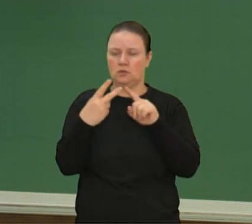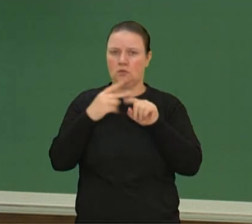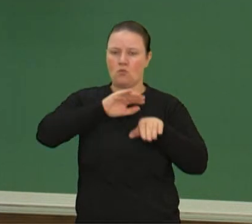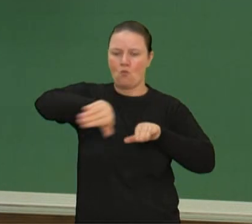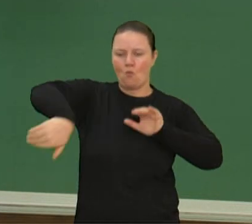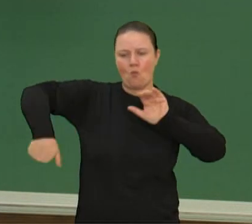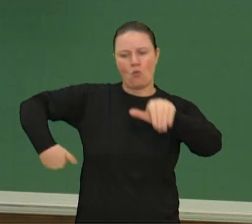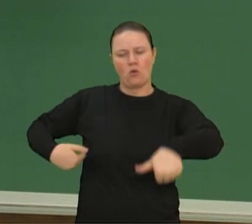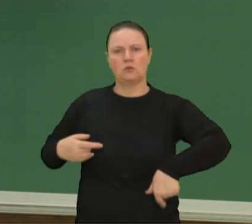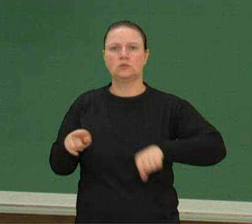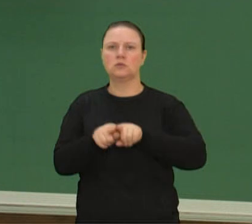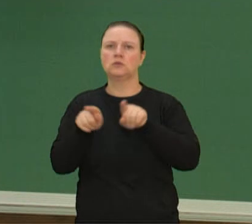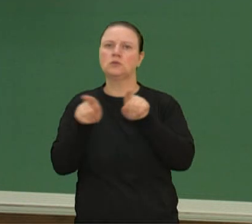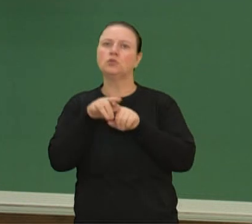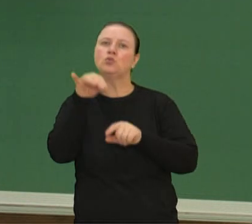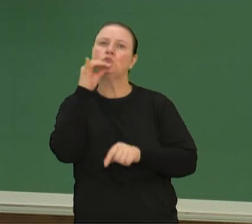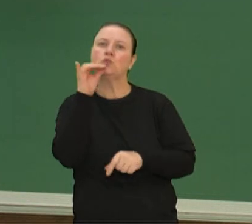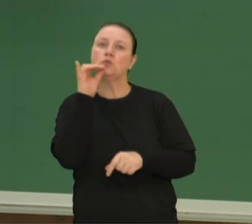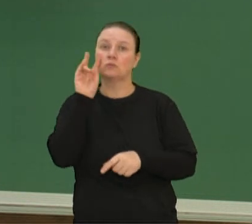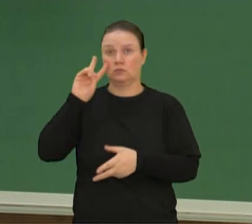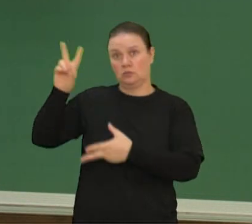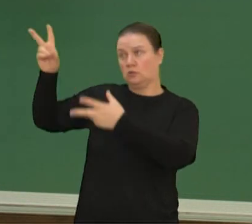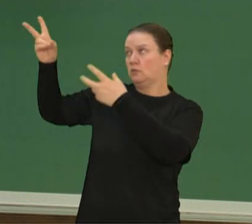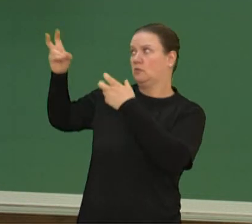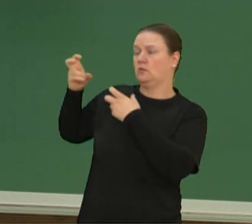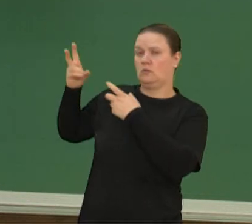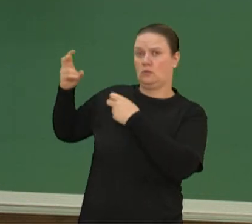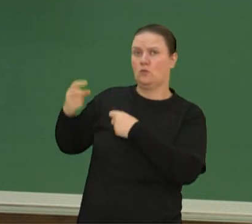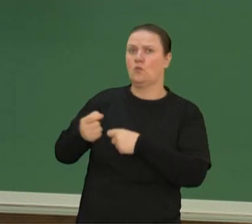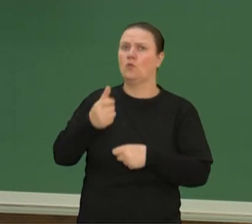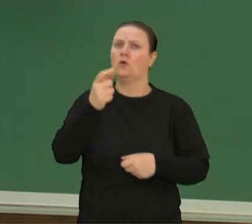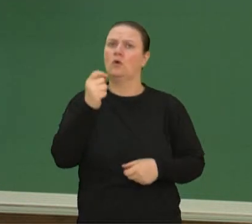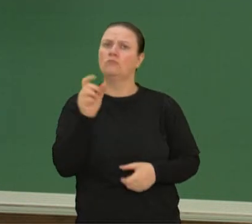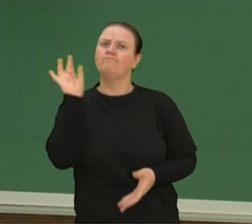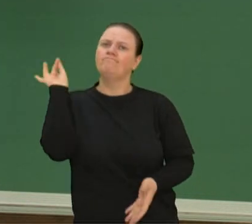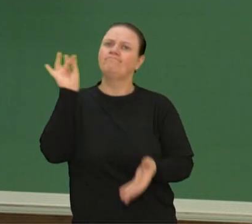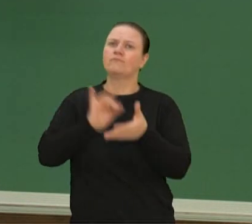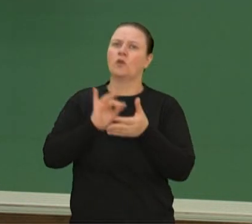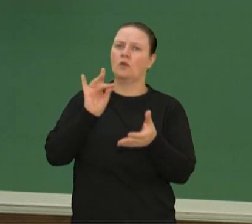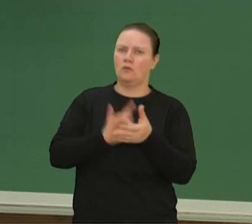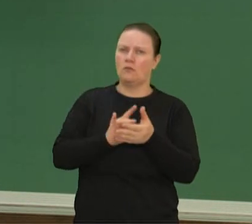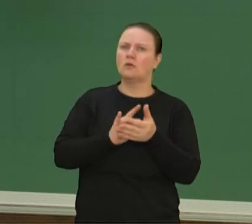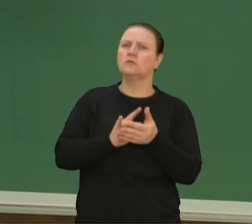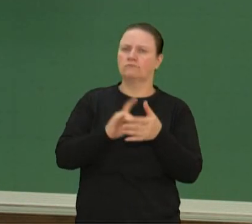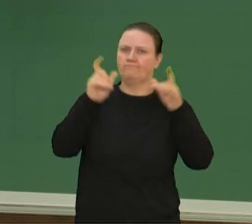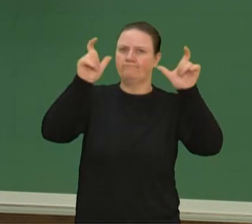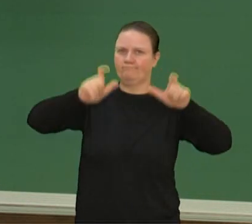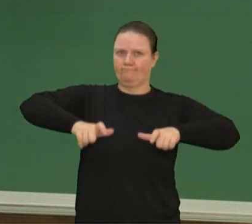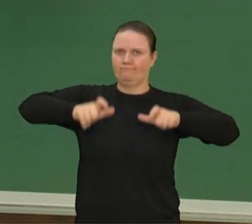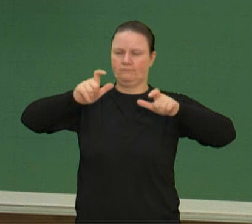são exemplos. Então aqui nós temos imagens retratando um pouco dessa realidade das academias.